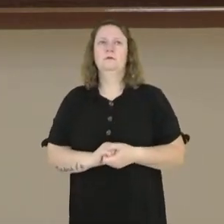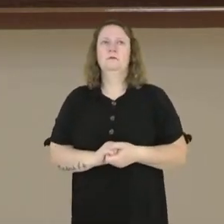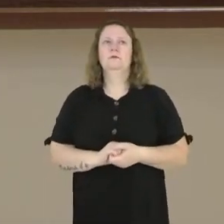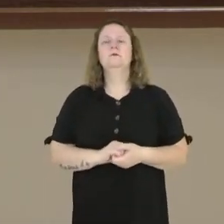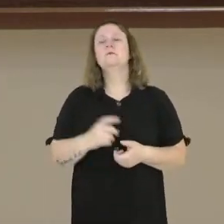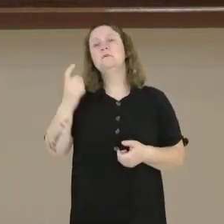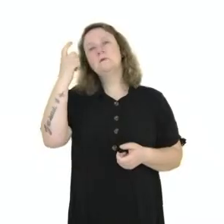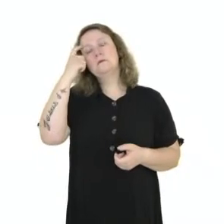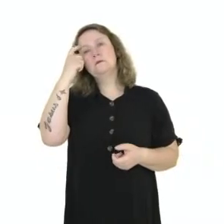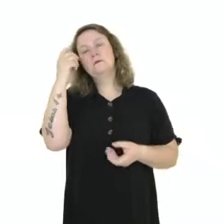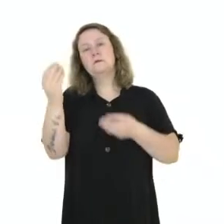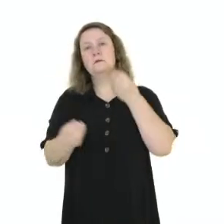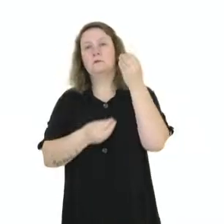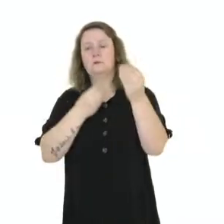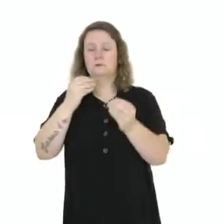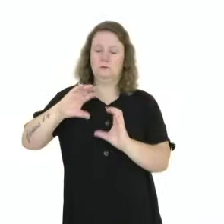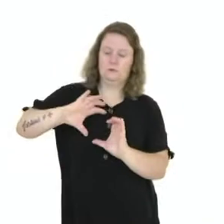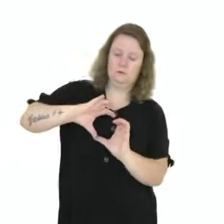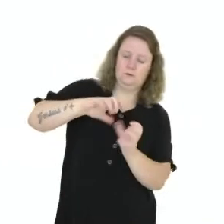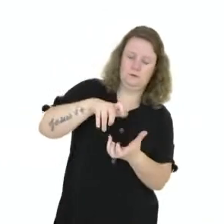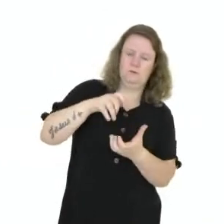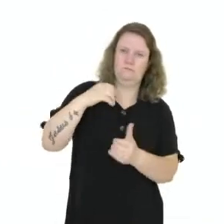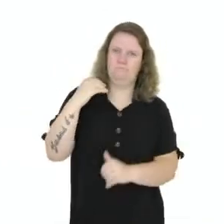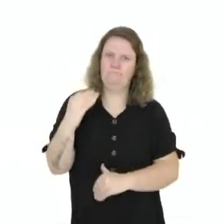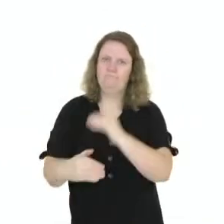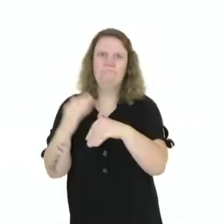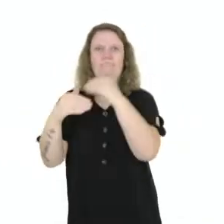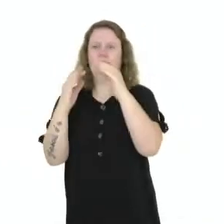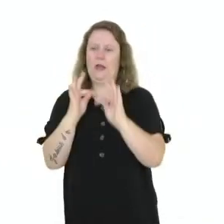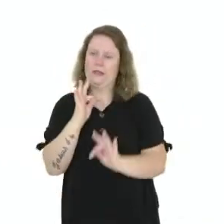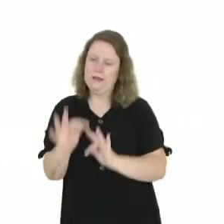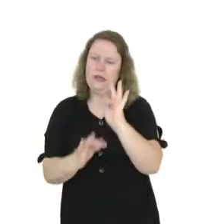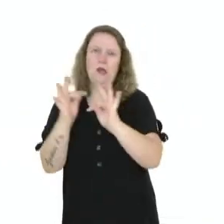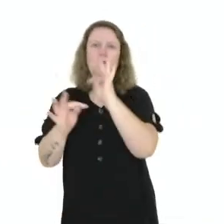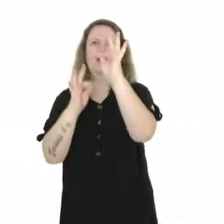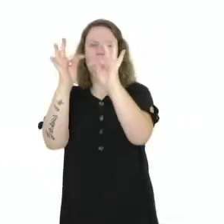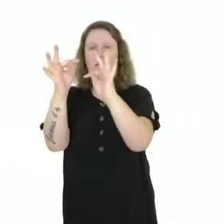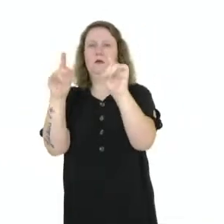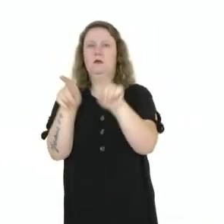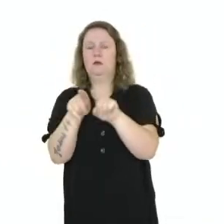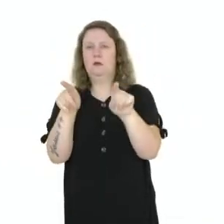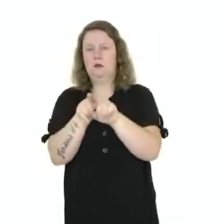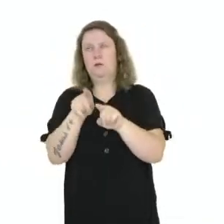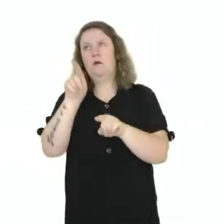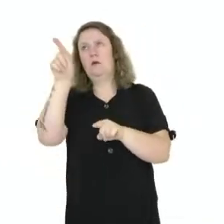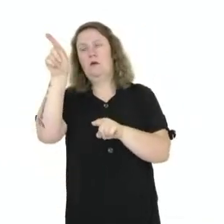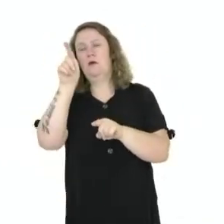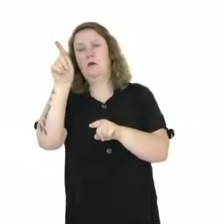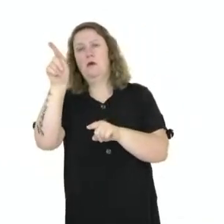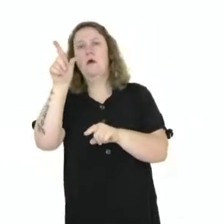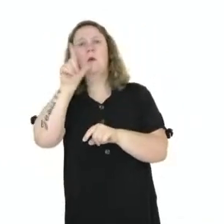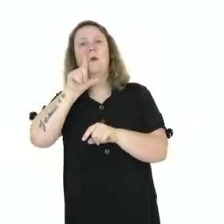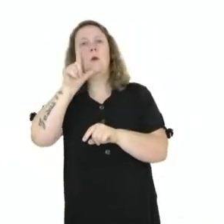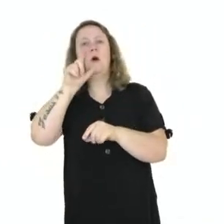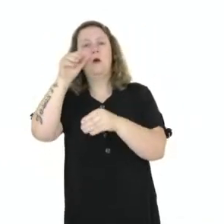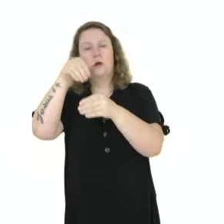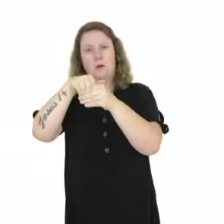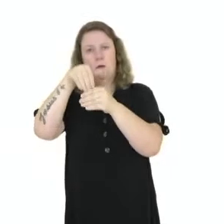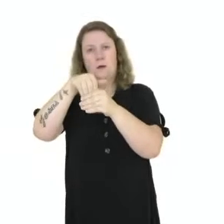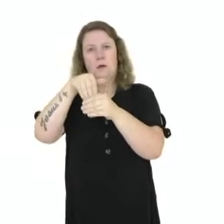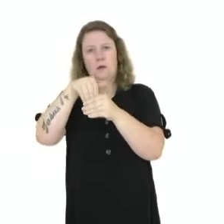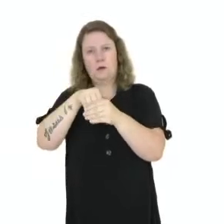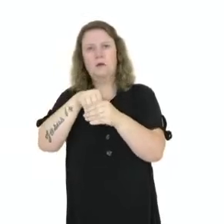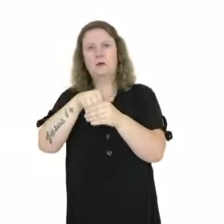Pensando como o mundo avançou com os meios de comunicação e a eleição do presidente americano Donald Trump, é importante para a